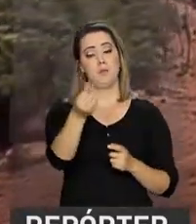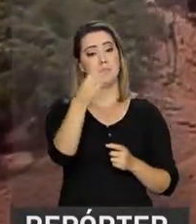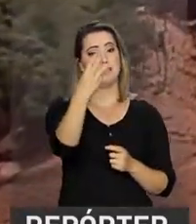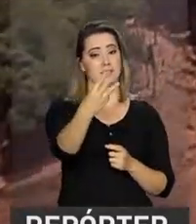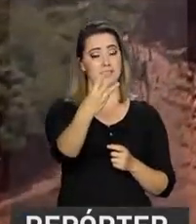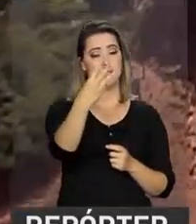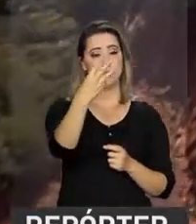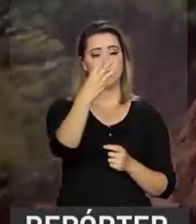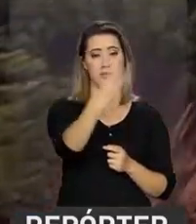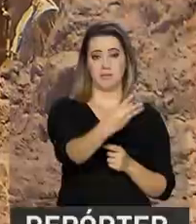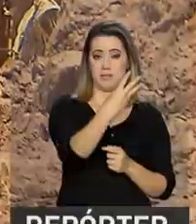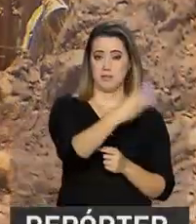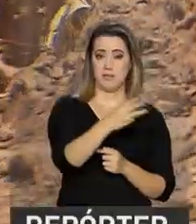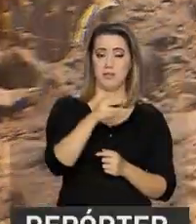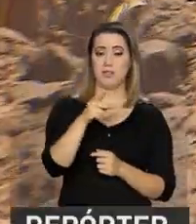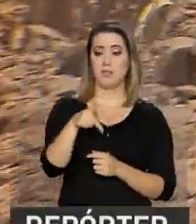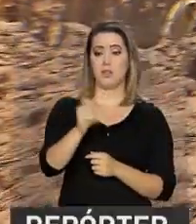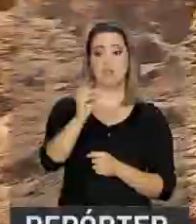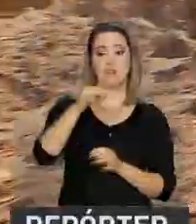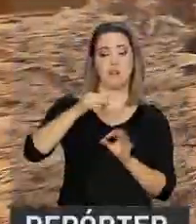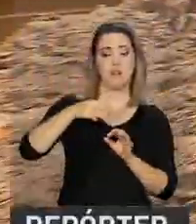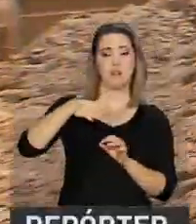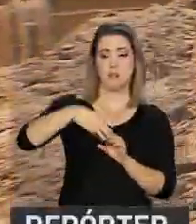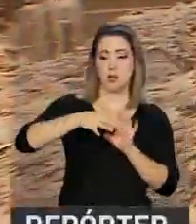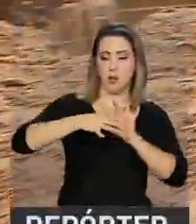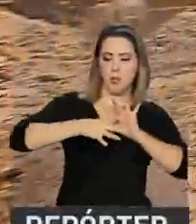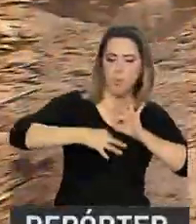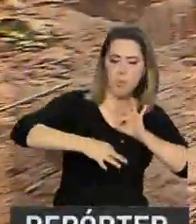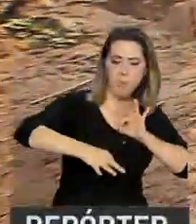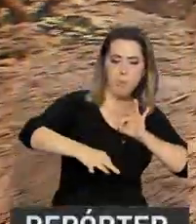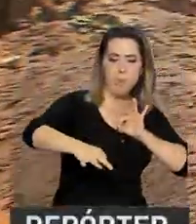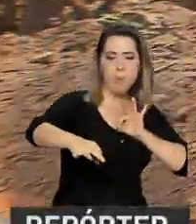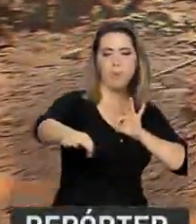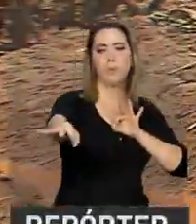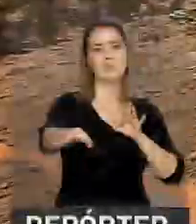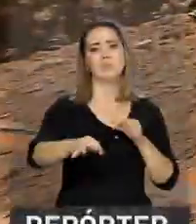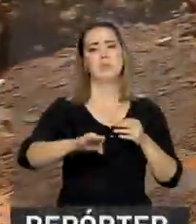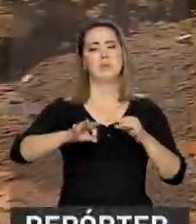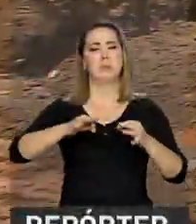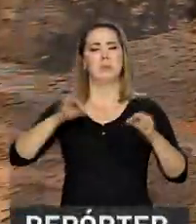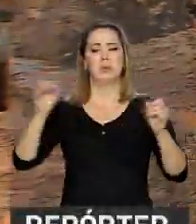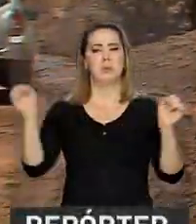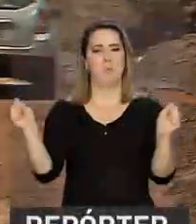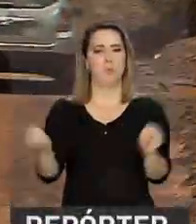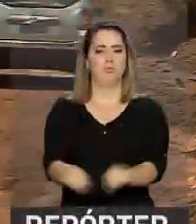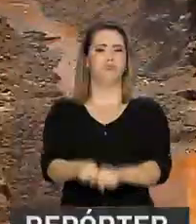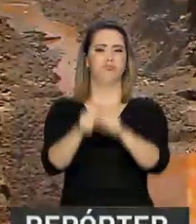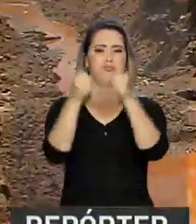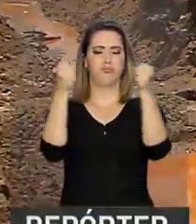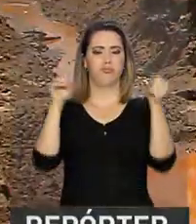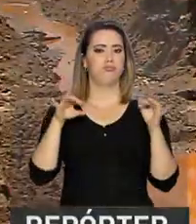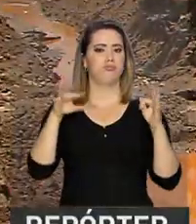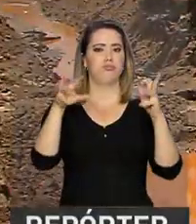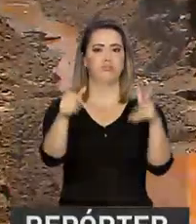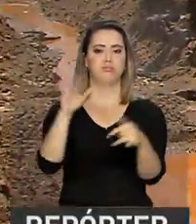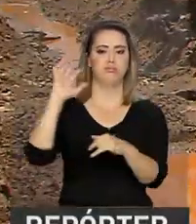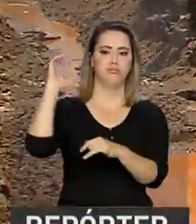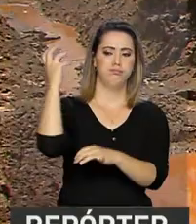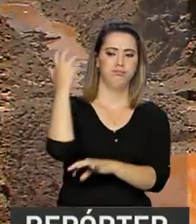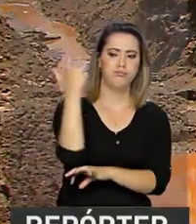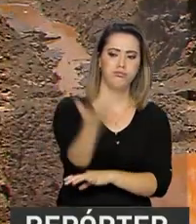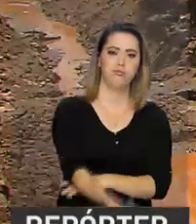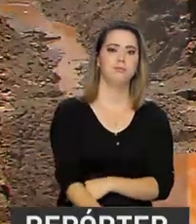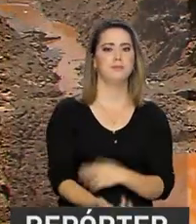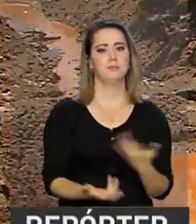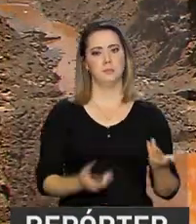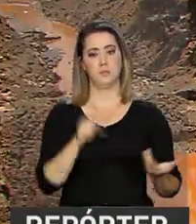quilômetros de rios devastando comunidades e áreas de preservação permanente o município de mariana foi um